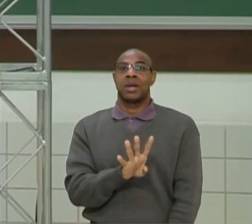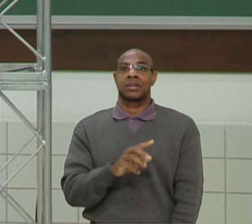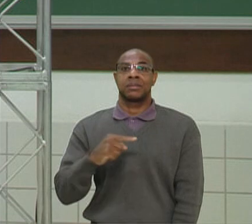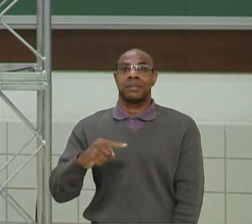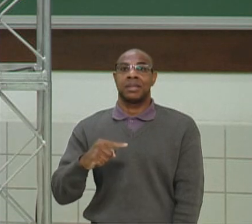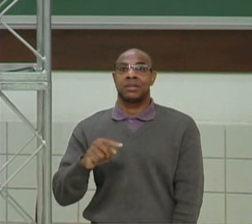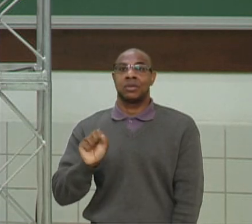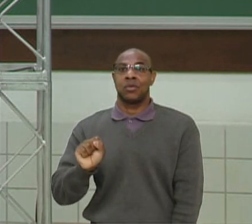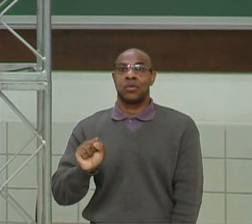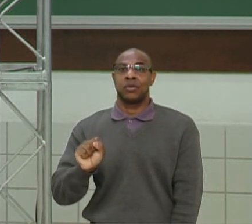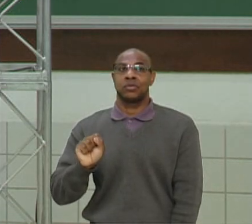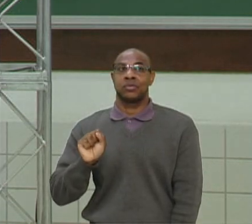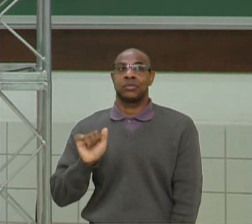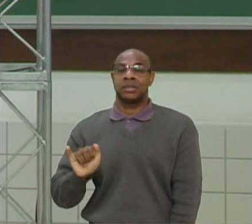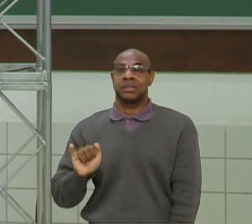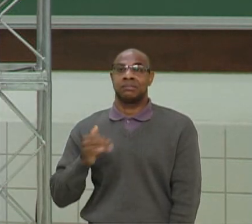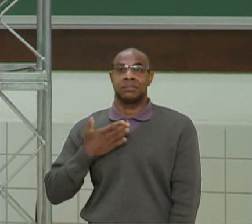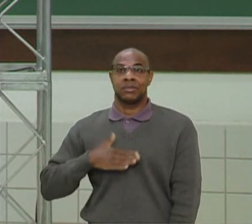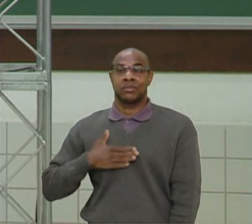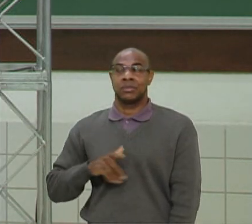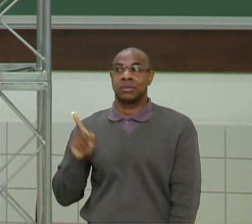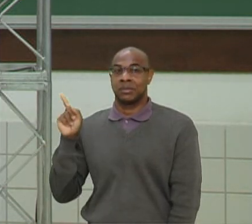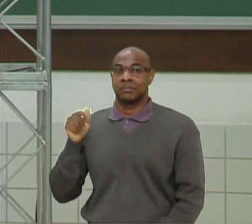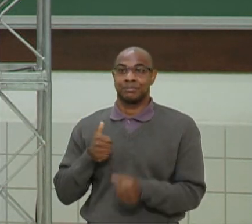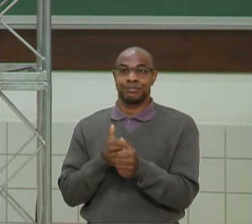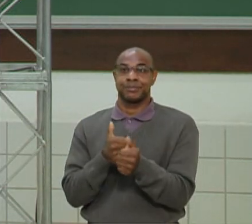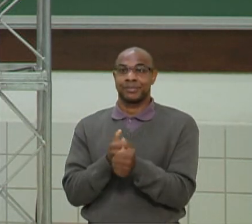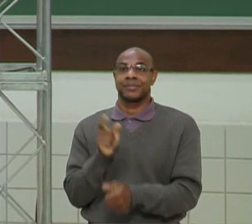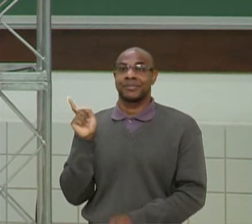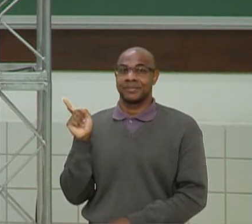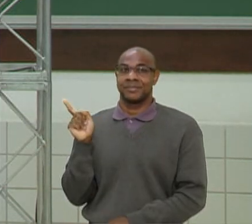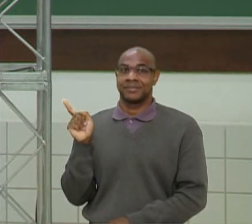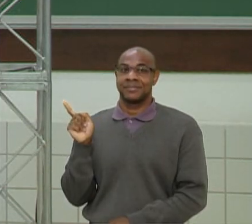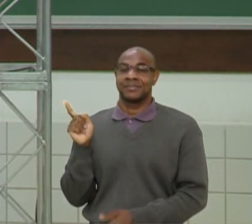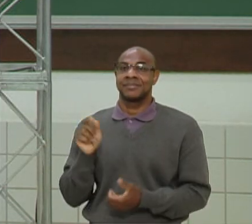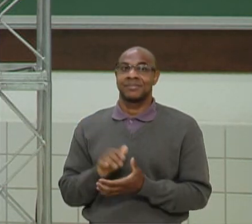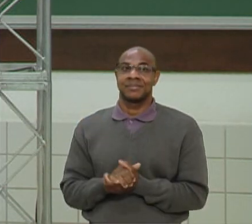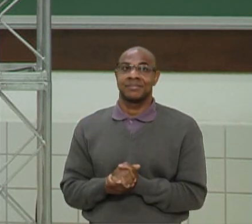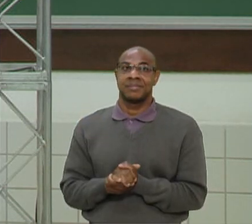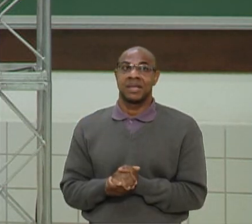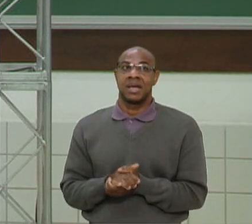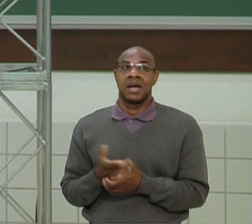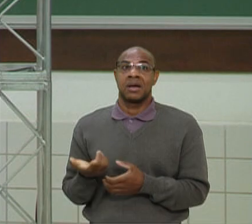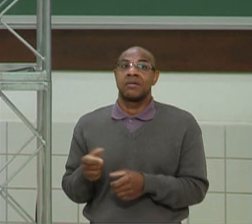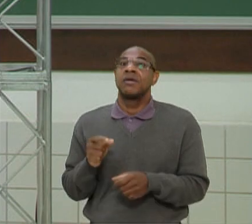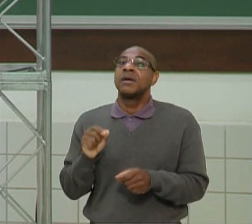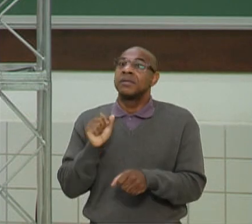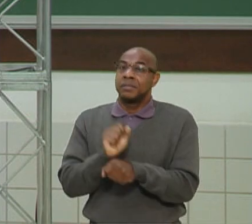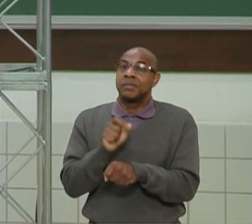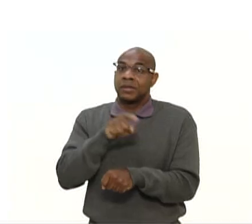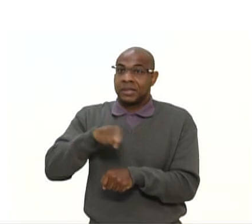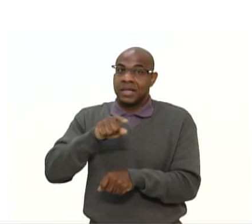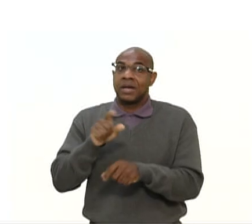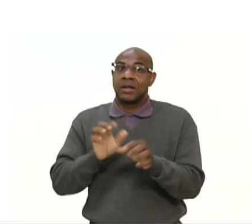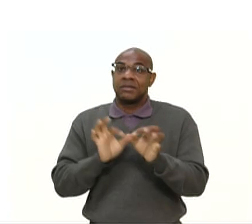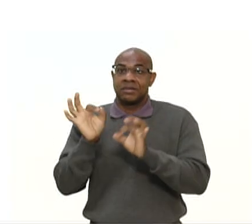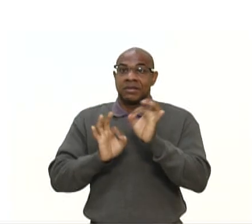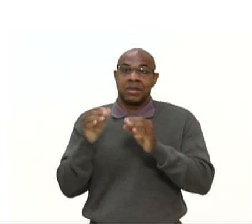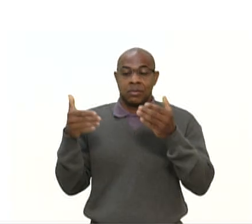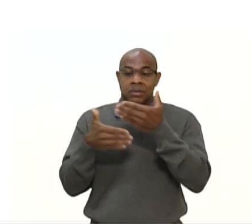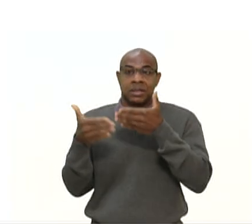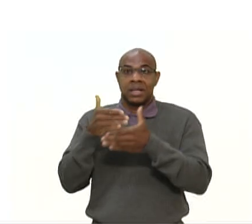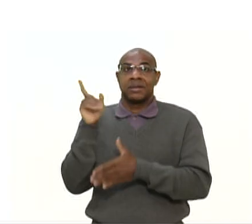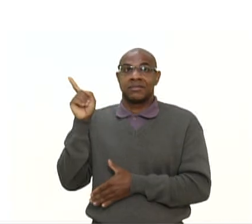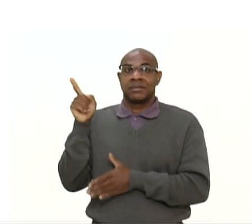8i. Tranquilo, gente? Então, agora na resolução, que eu vou deixar ali para vocês organizado, no slide,